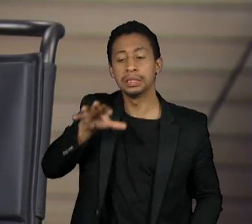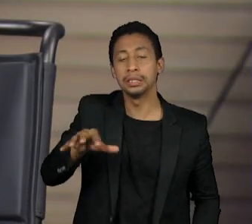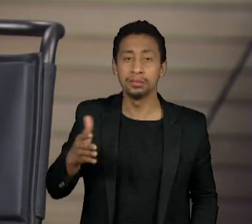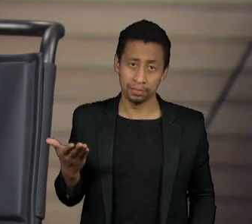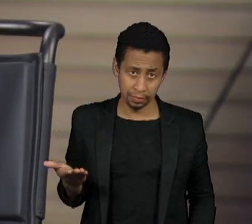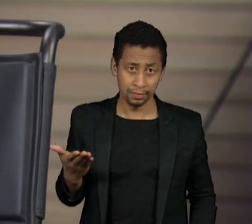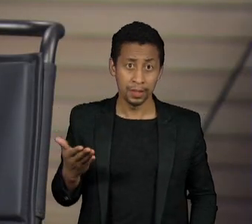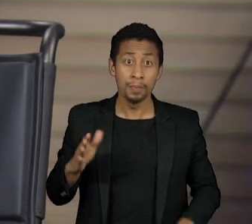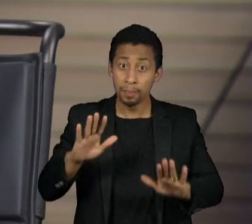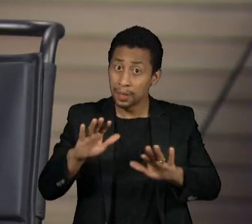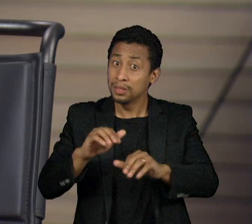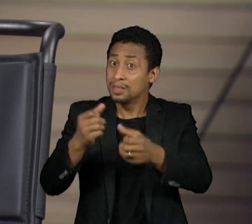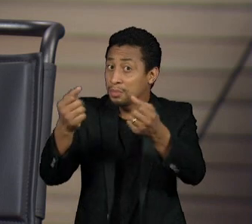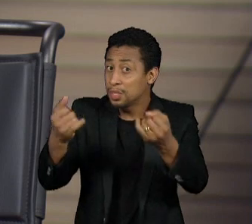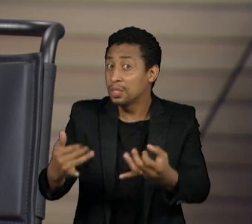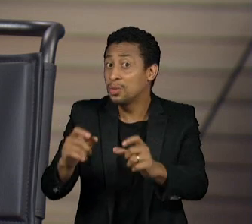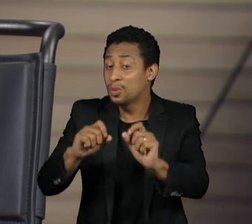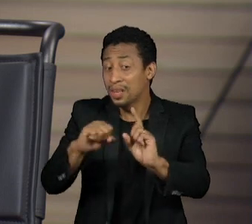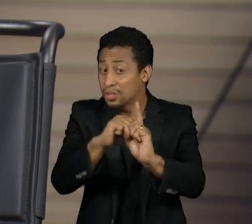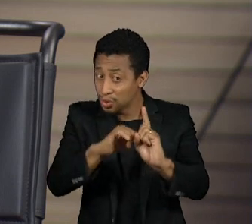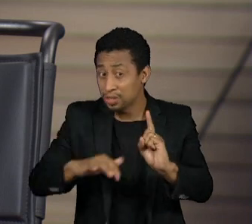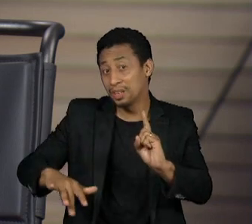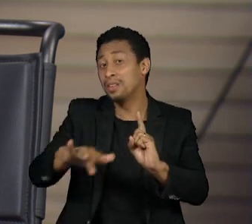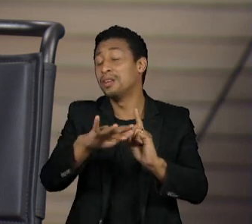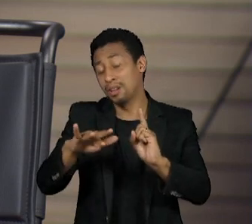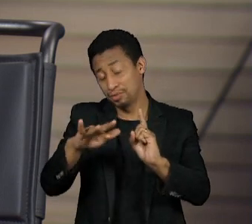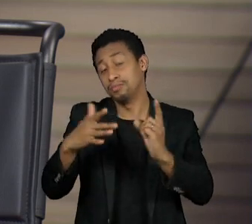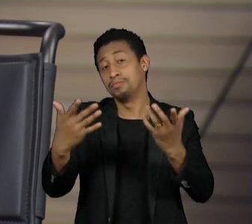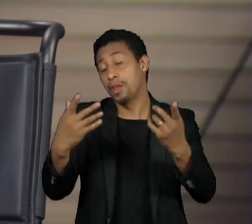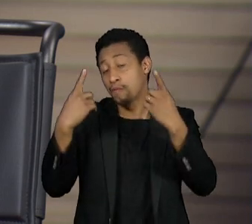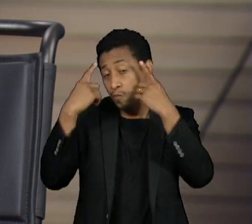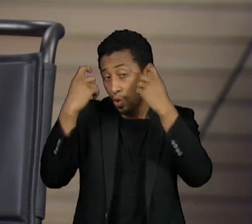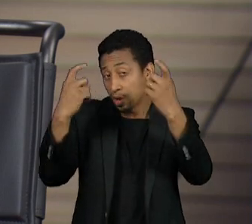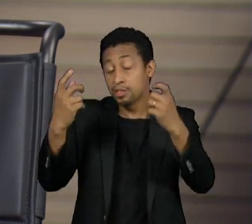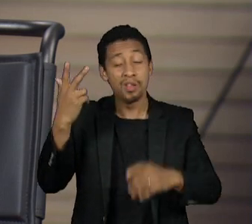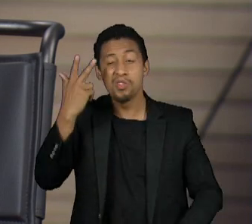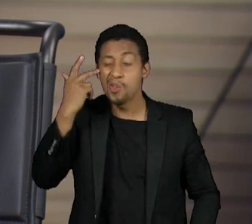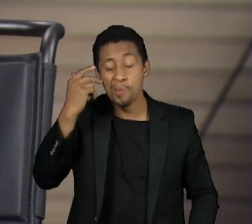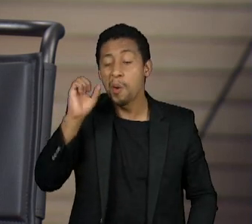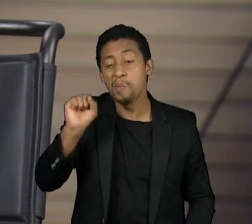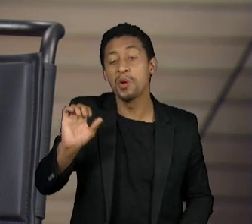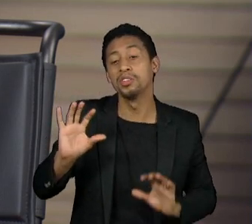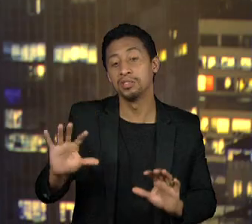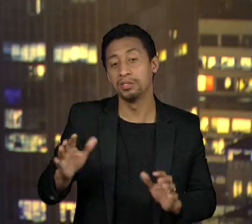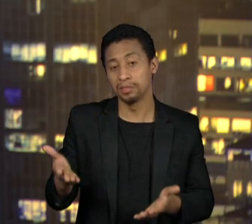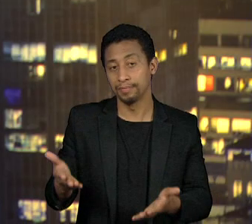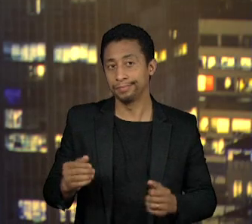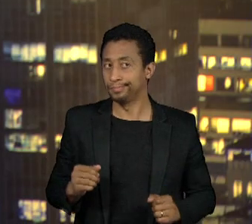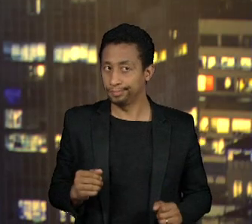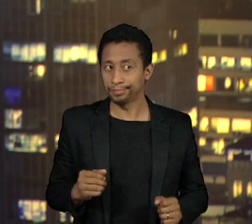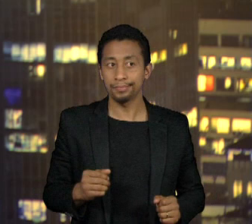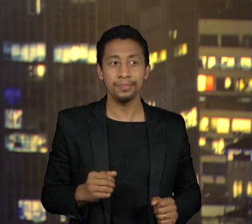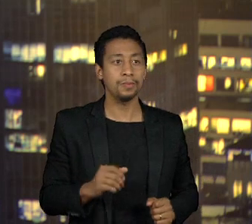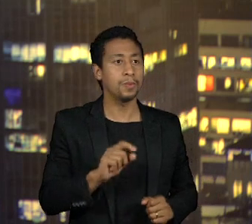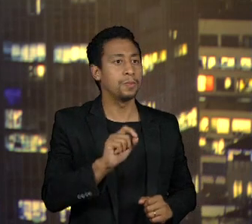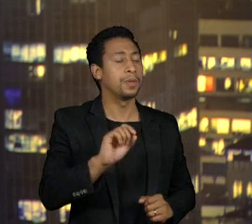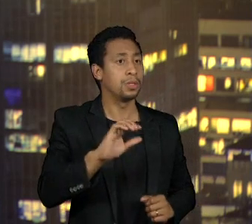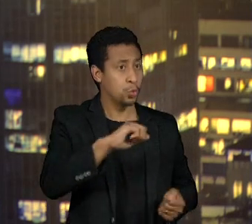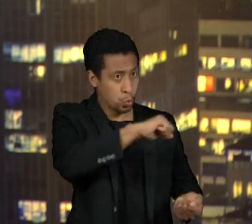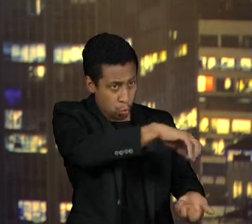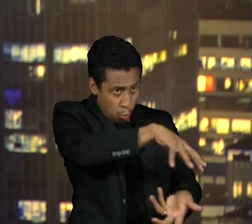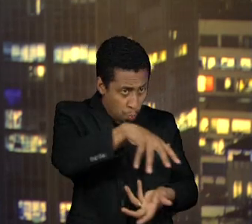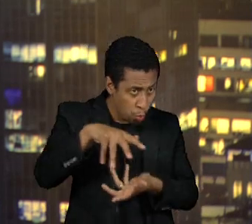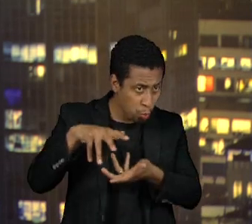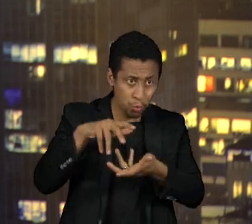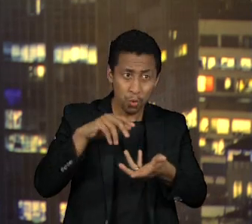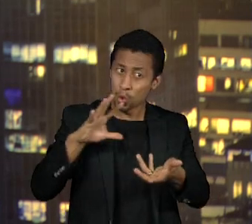verdade, o que a gente está querendo dizer é que como a sociedade violenta as mulheres, tudo bem violentar as meninas, né? E é algo que acontece no mundo